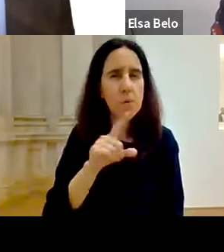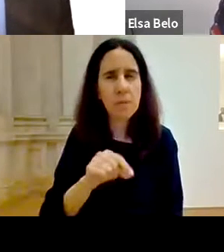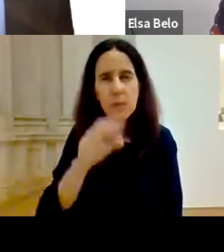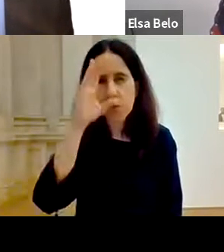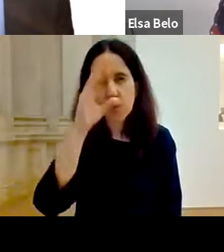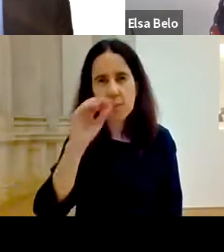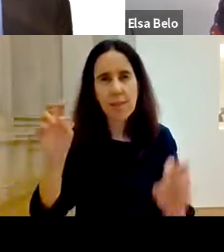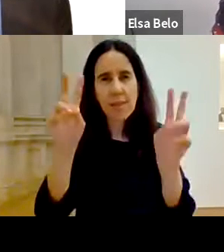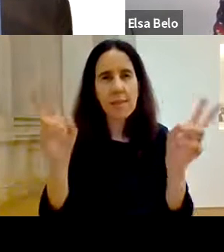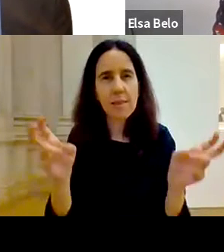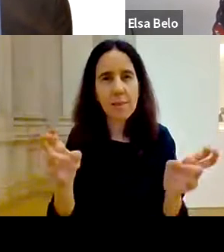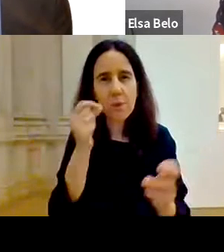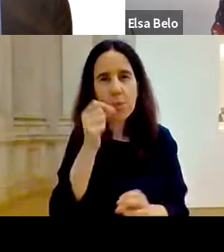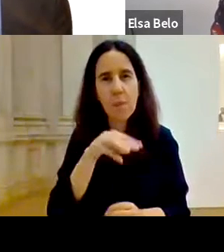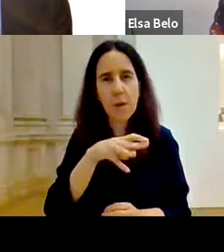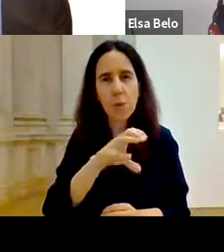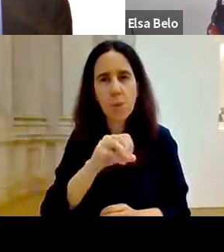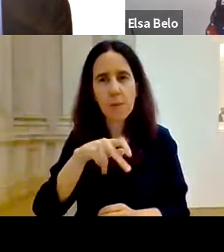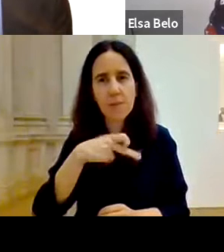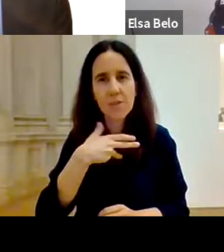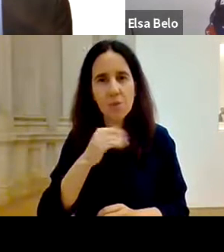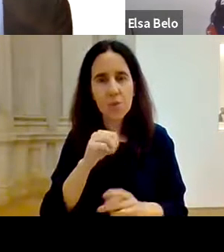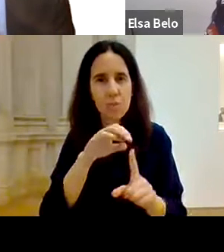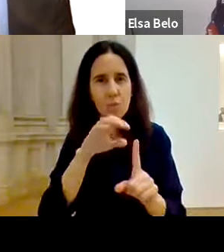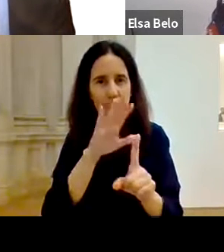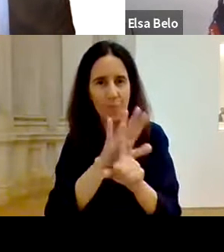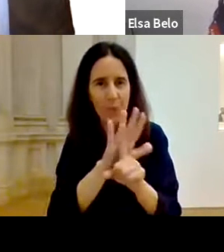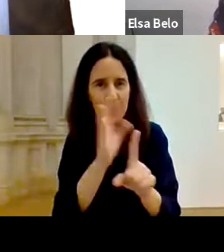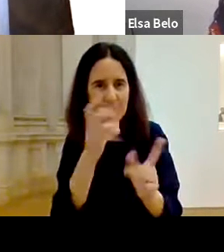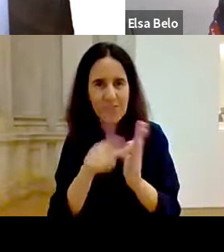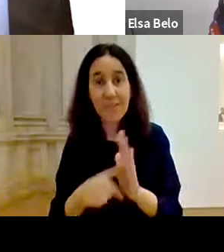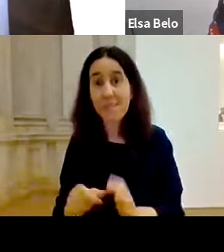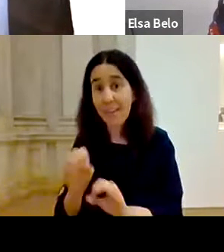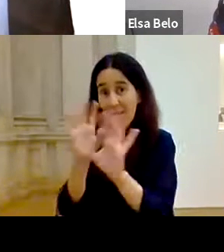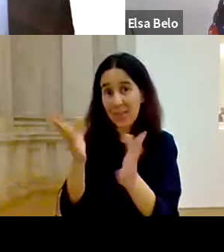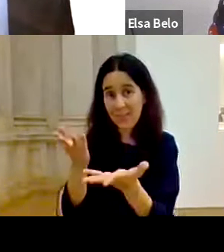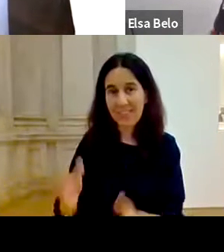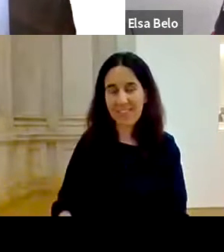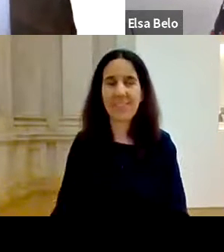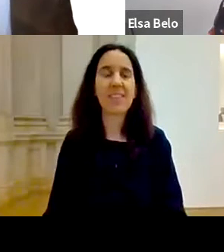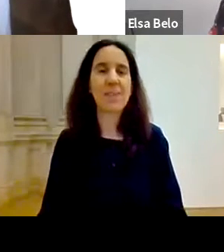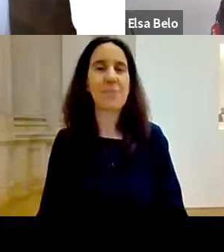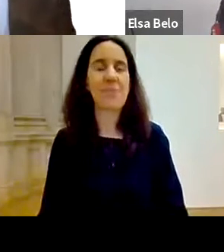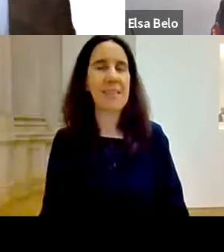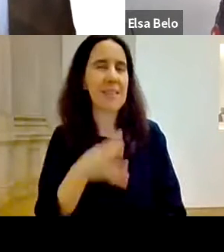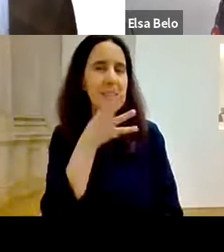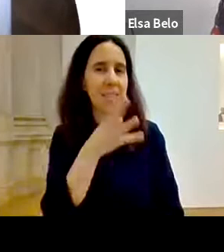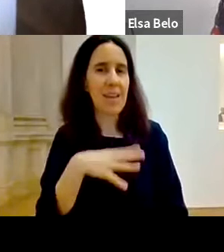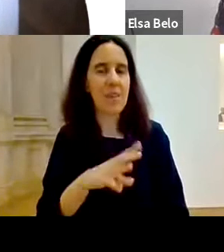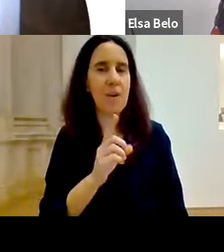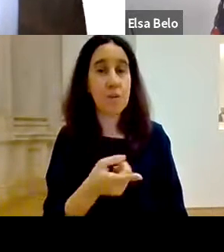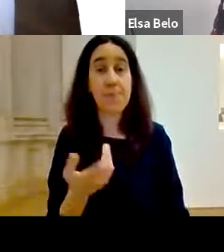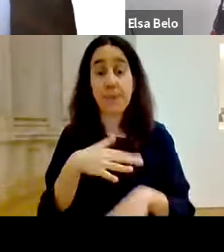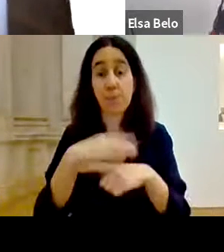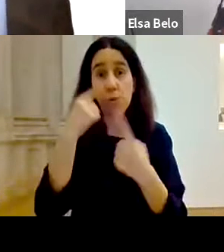tema do Marco Mendes sobre a cultura de gestão de projetos. Claro. Eu queria, sobre isso, dizer de facto, isso é, na administração pública, do